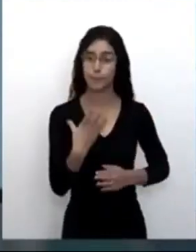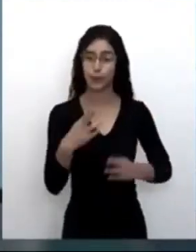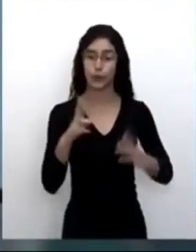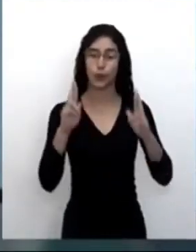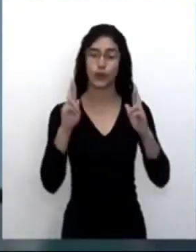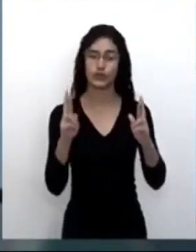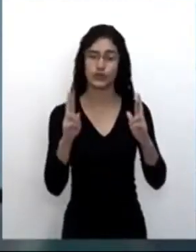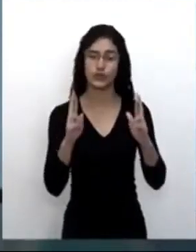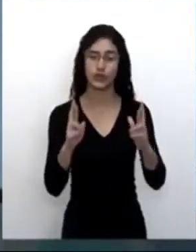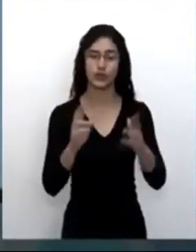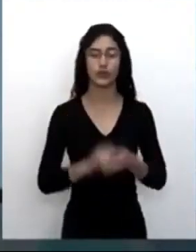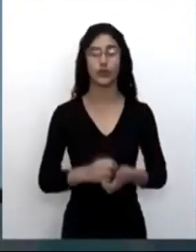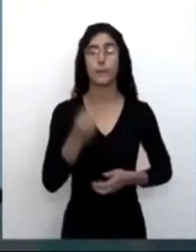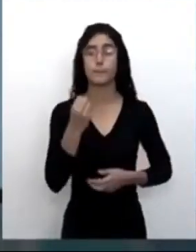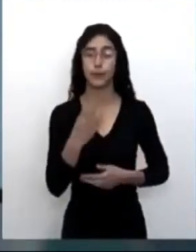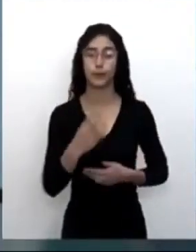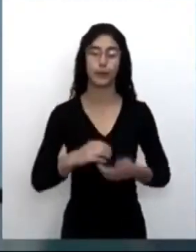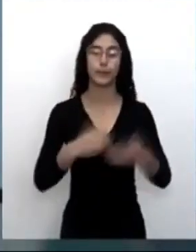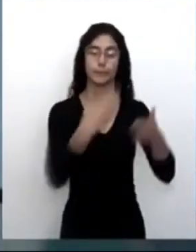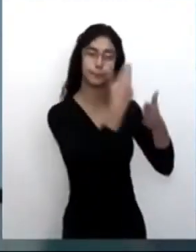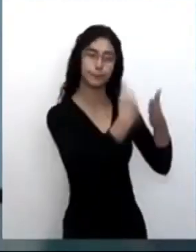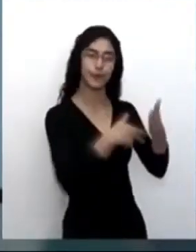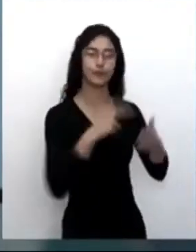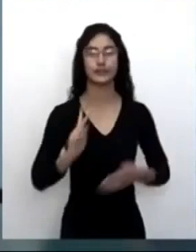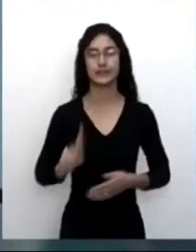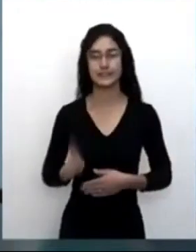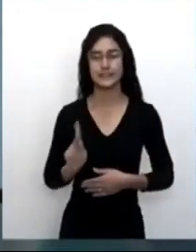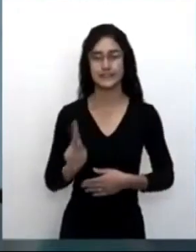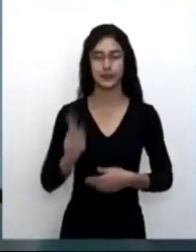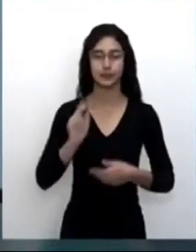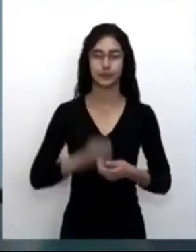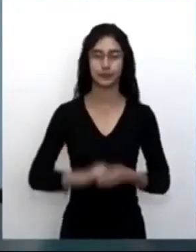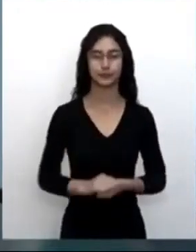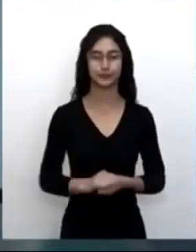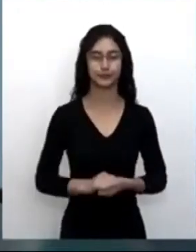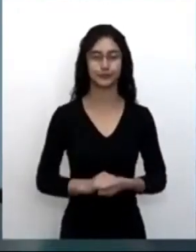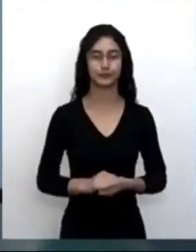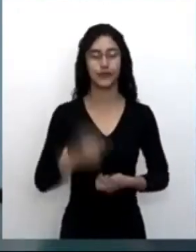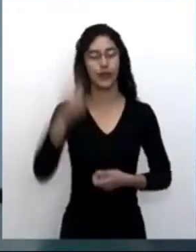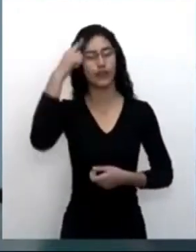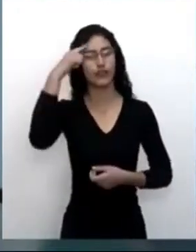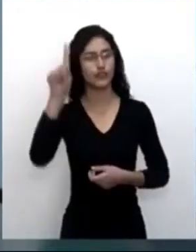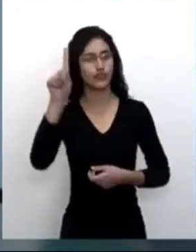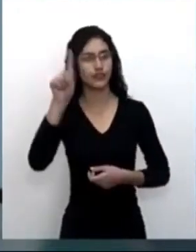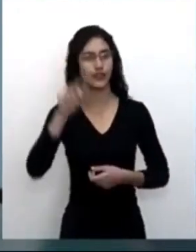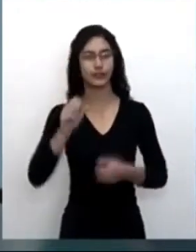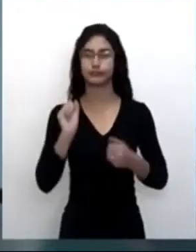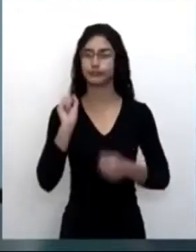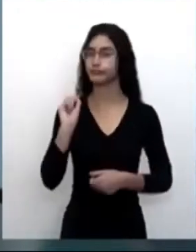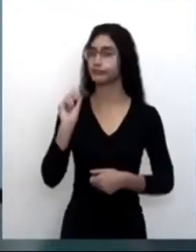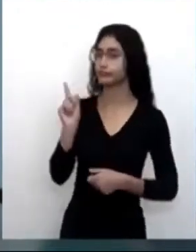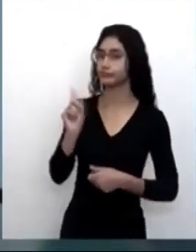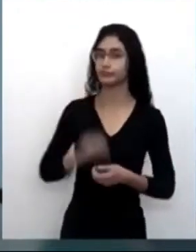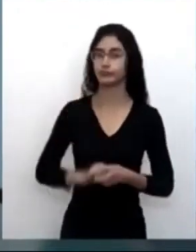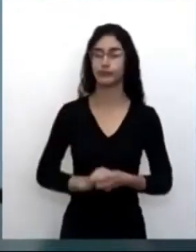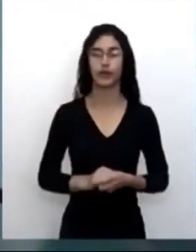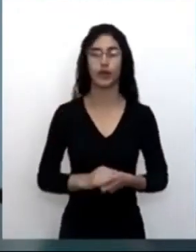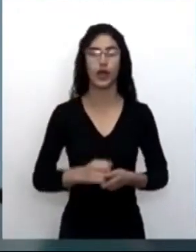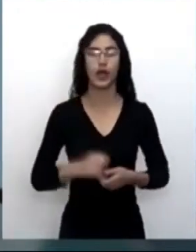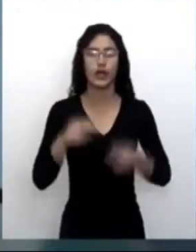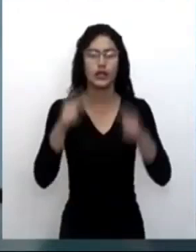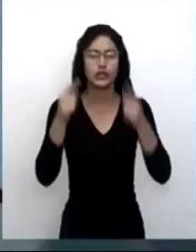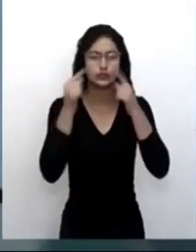uma ótima prova tá E sempre sempre sucesso no seu caminho as dicas estão da sai Aproveite as aulas se